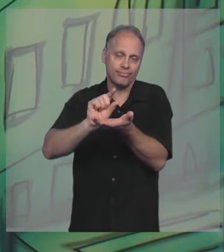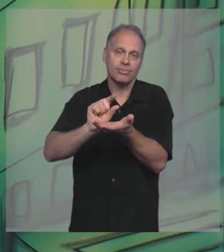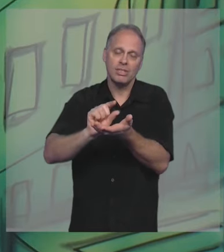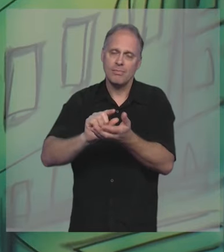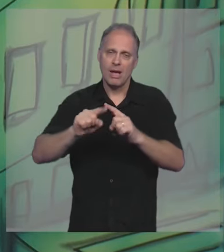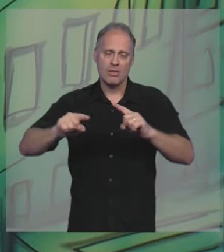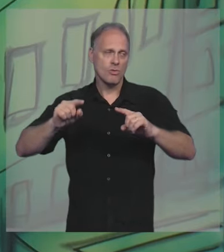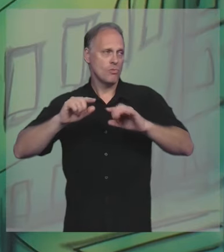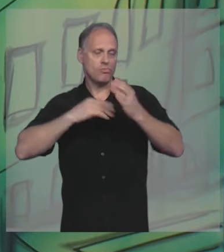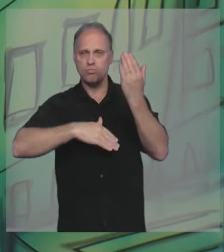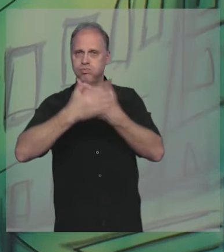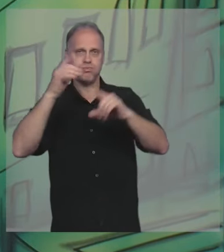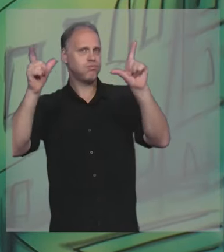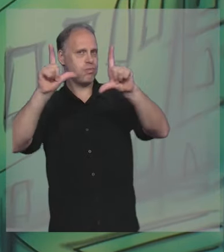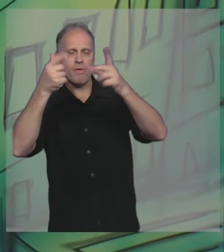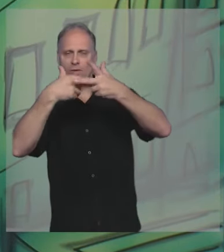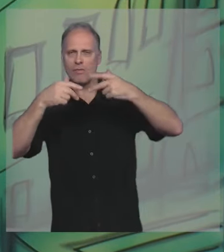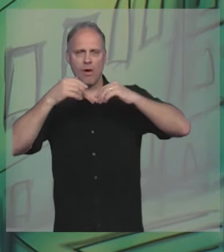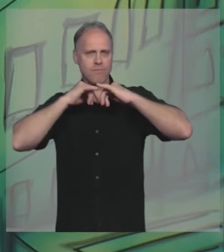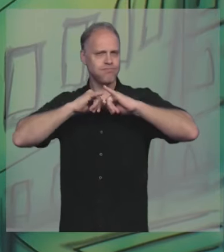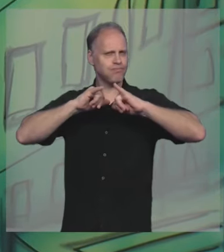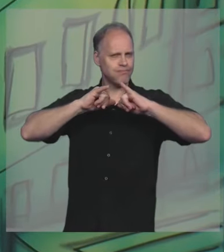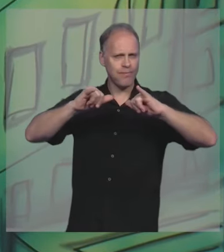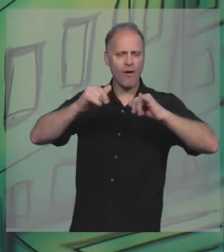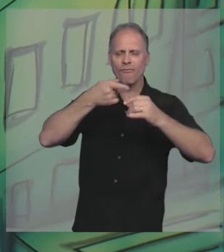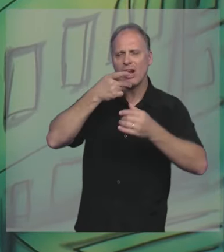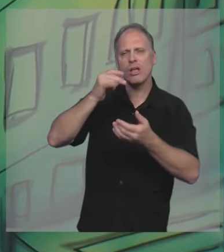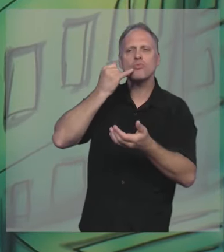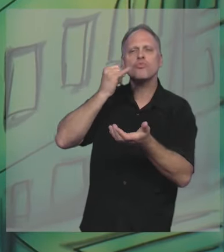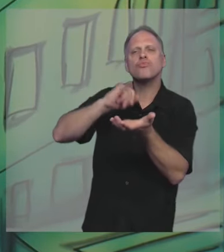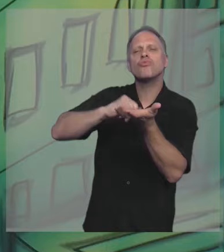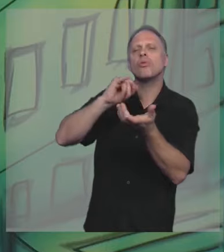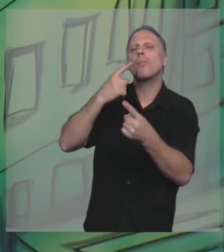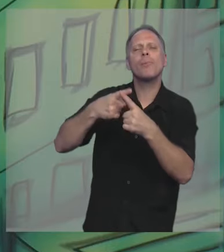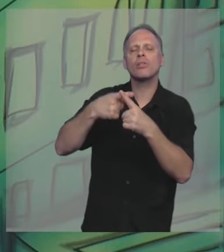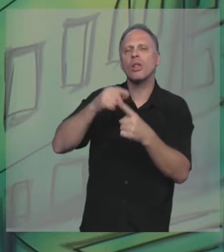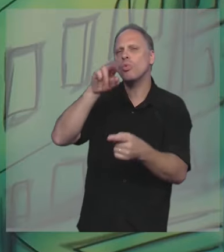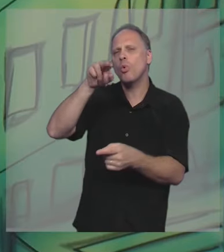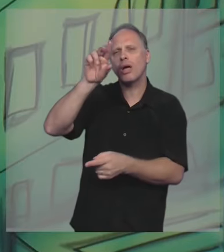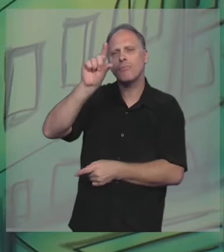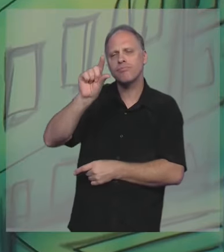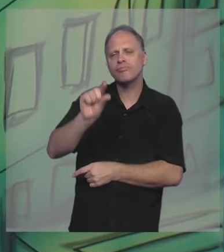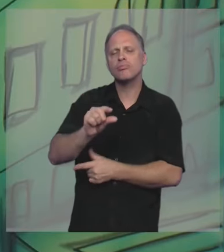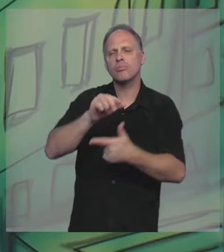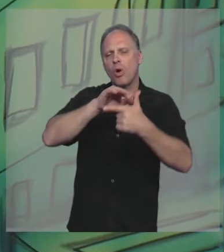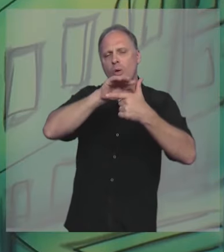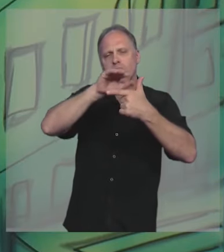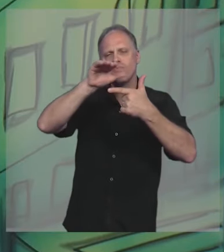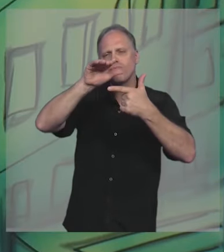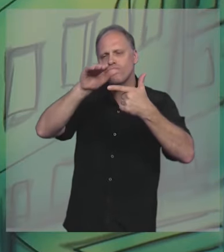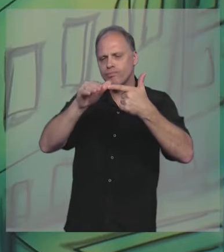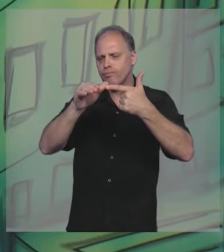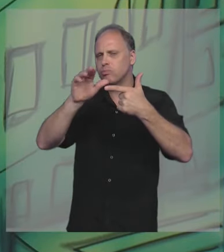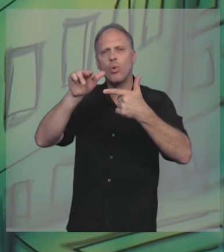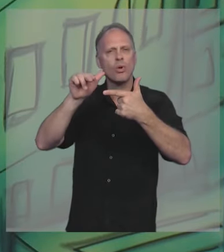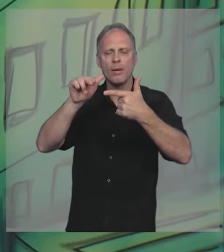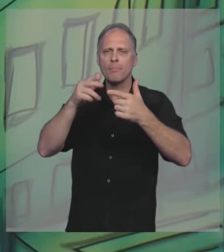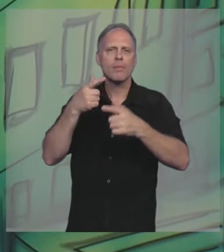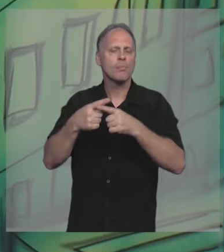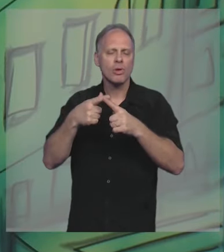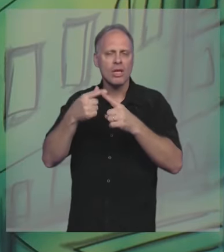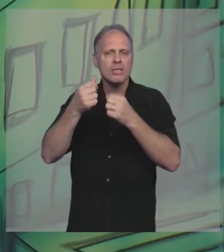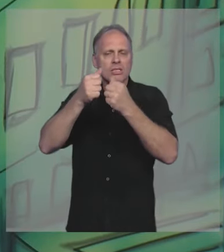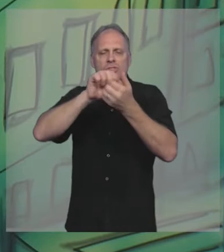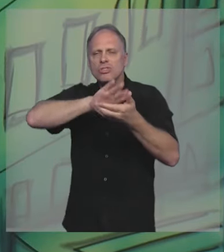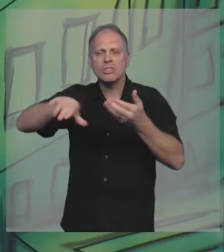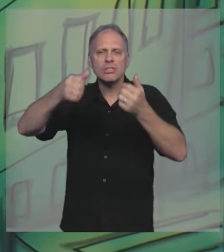sobretudo da imprensa, sobre a questão dos juros. Por que os juros nunca baixam? Tirando a explicação óbvia dos